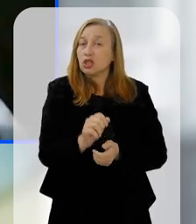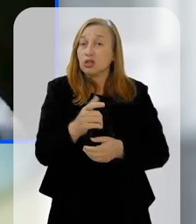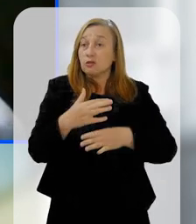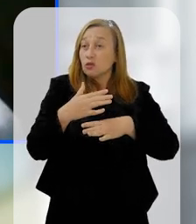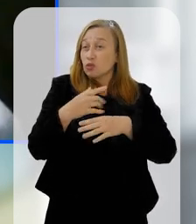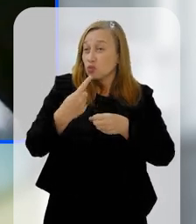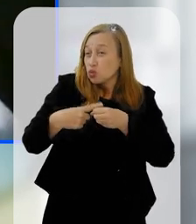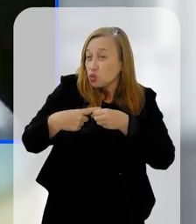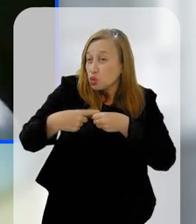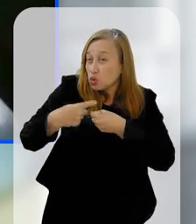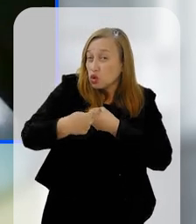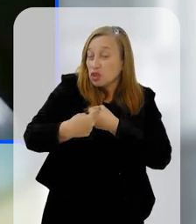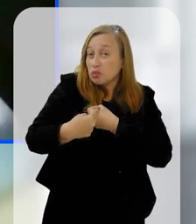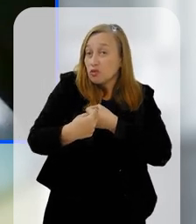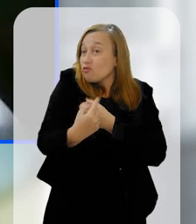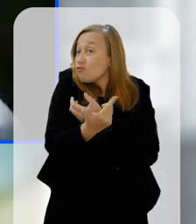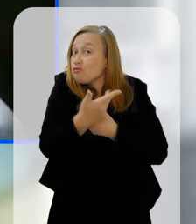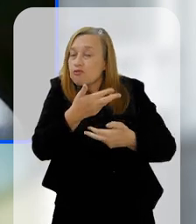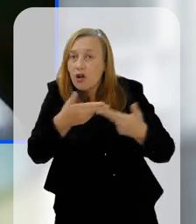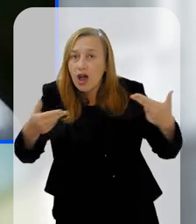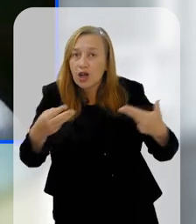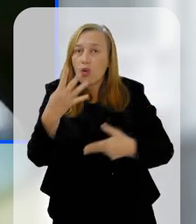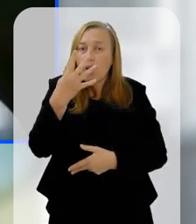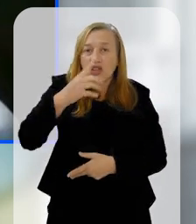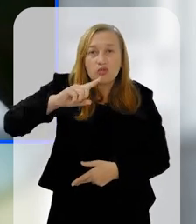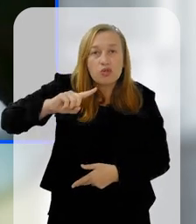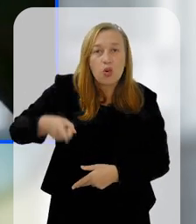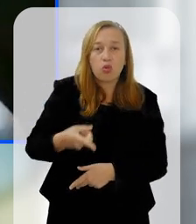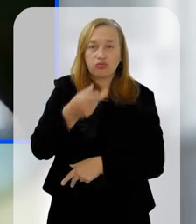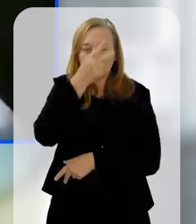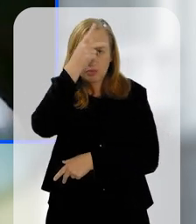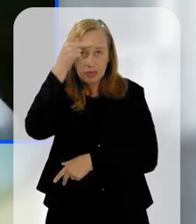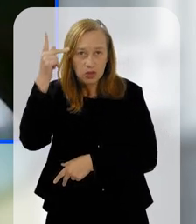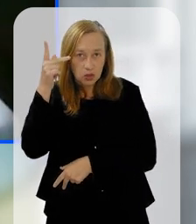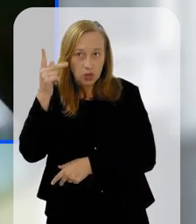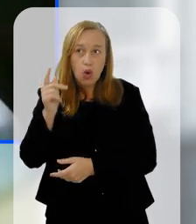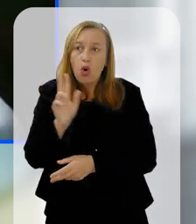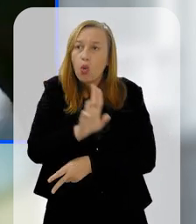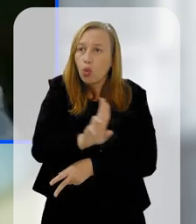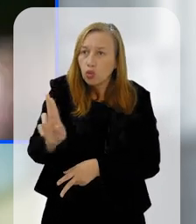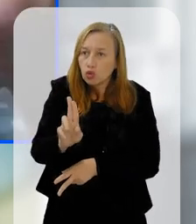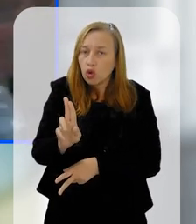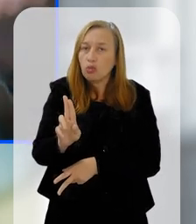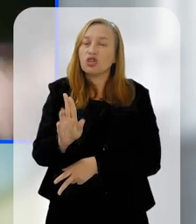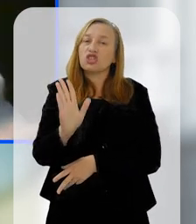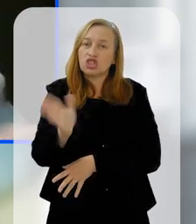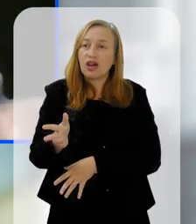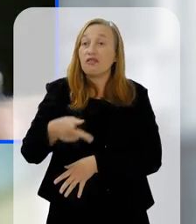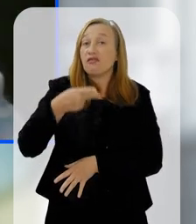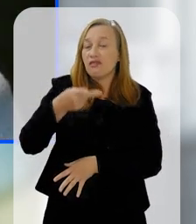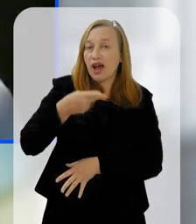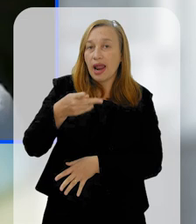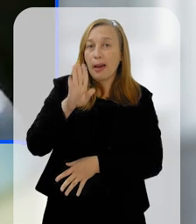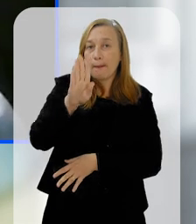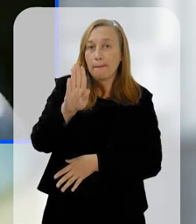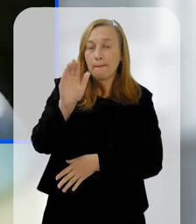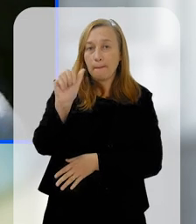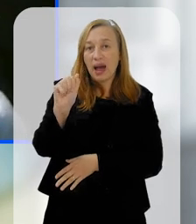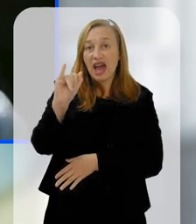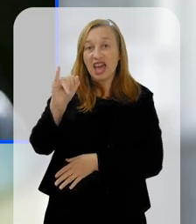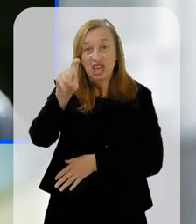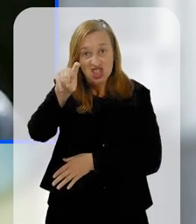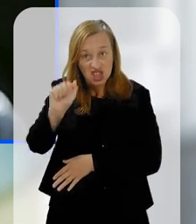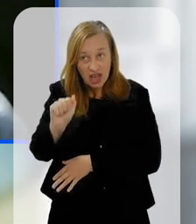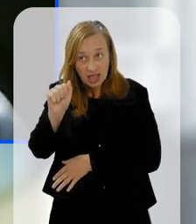muitos municípios, estamos falando de quase 4 milhões de pessoas, o nome está dizendo Baixada,